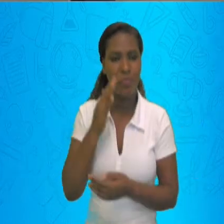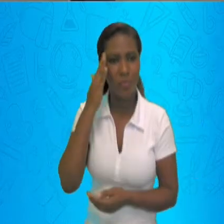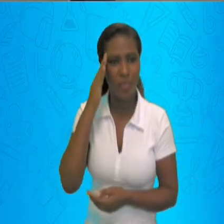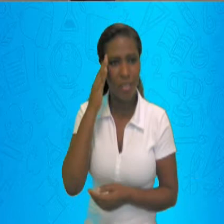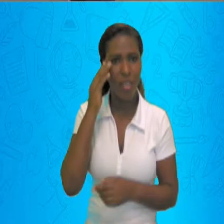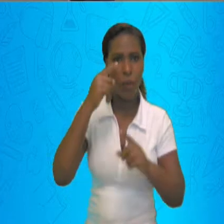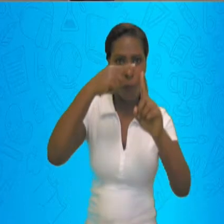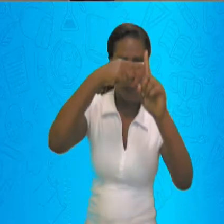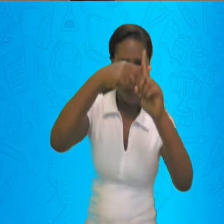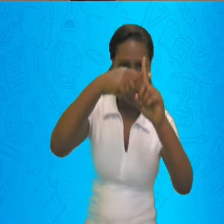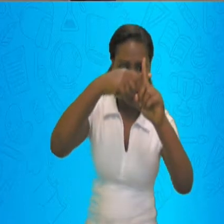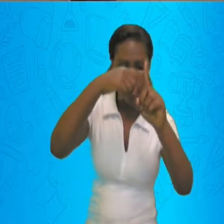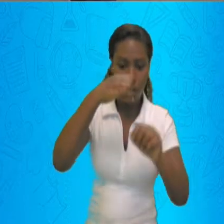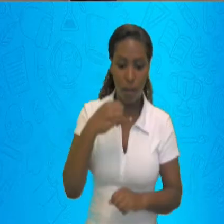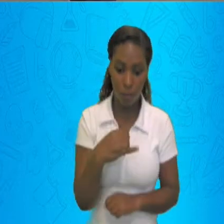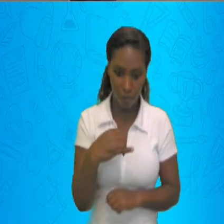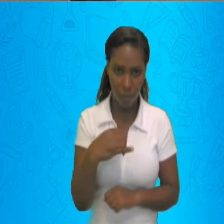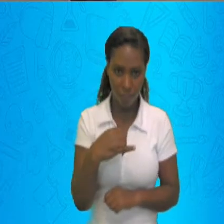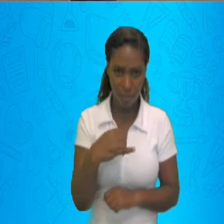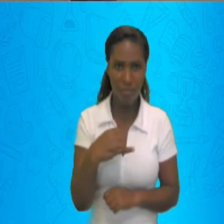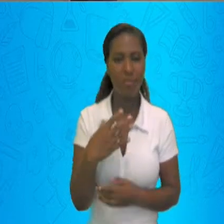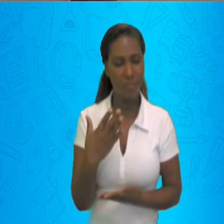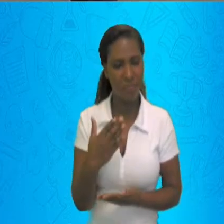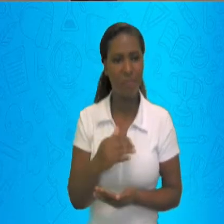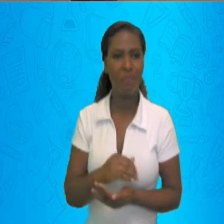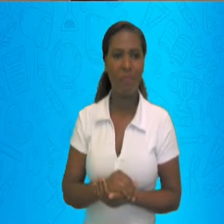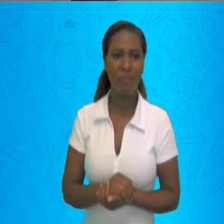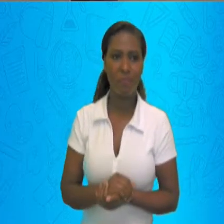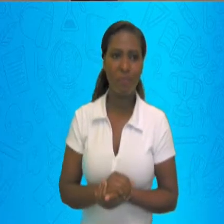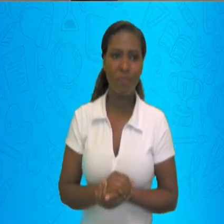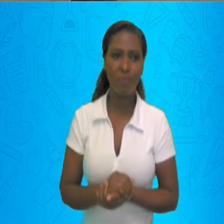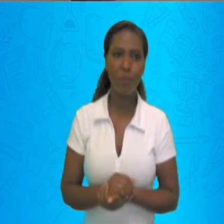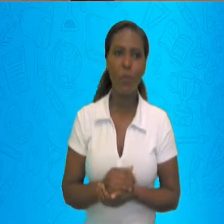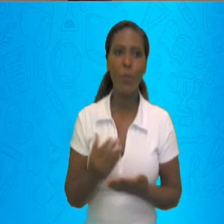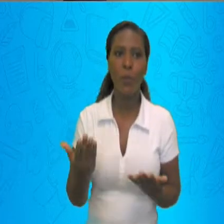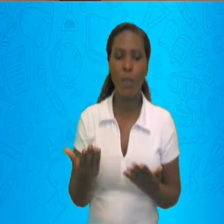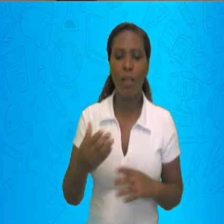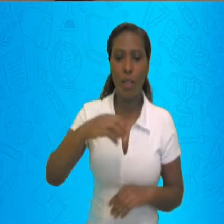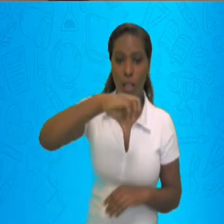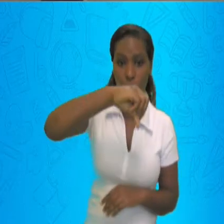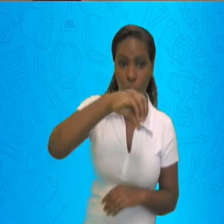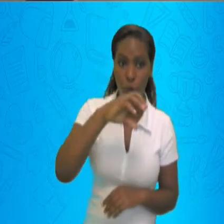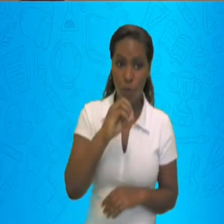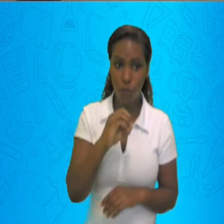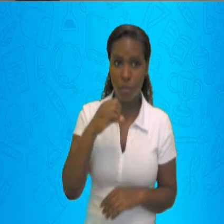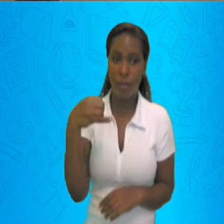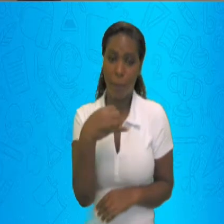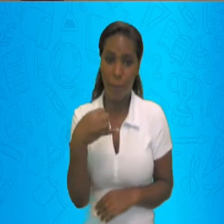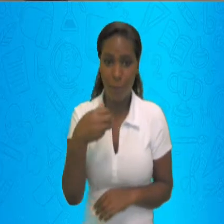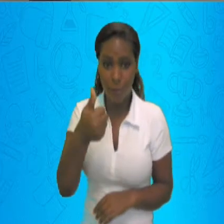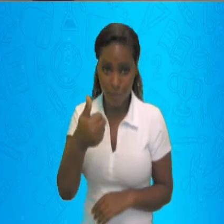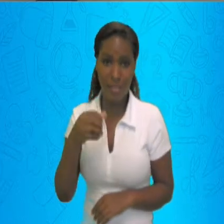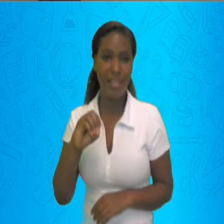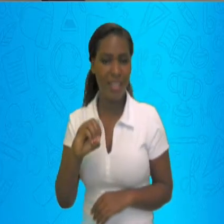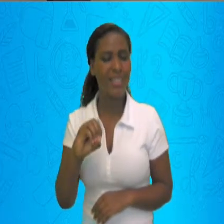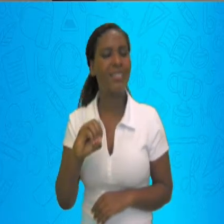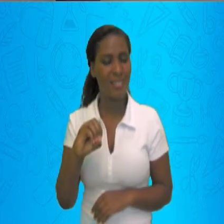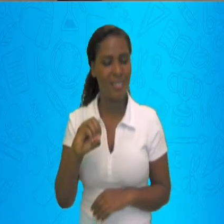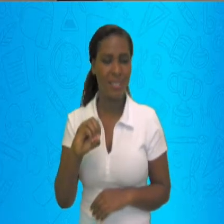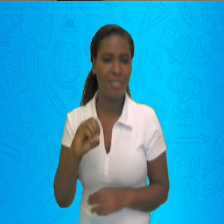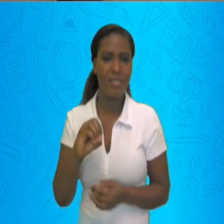10 positivo. Eu estou passando para o outro lado da igualdade, ficou negativo.